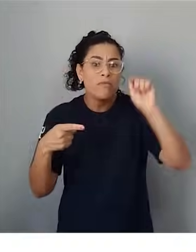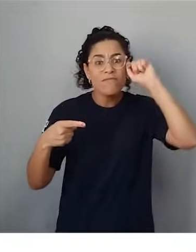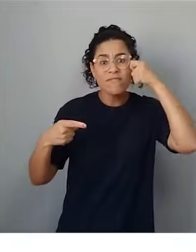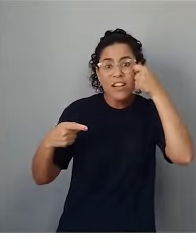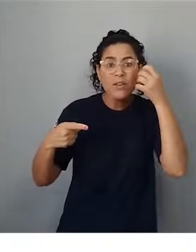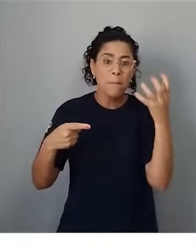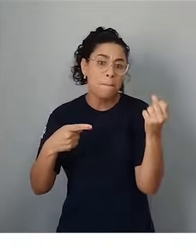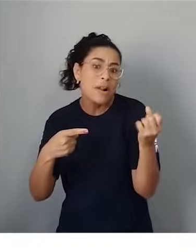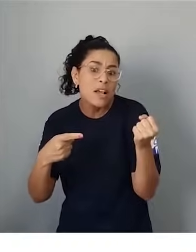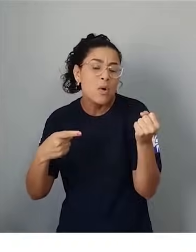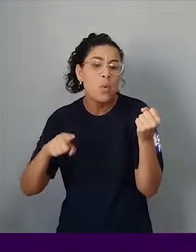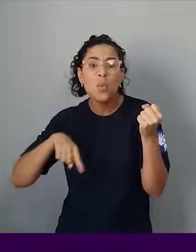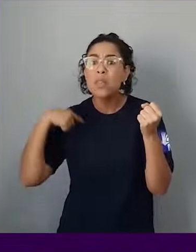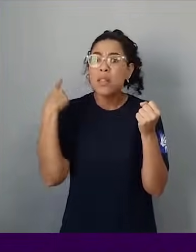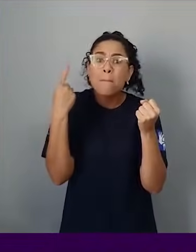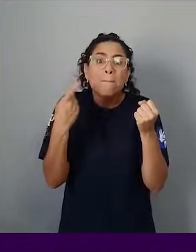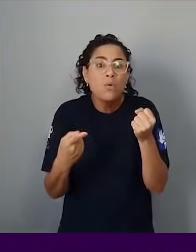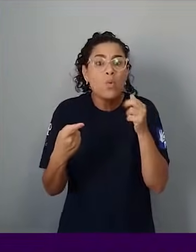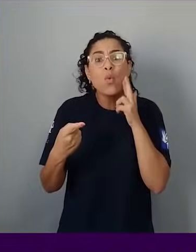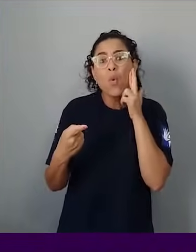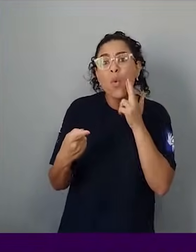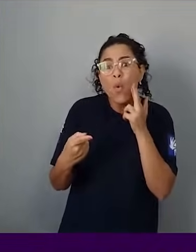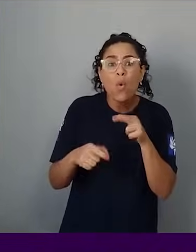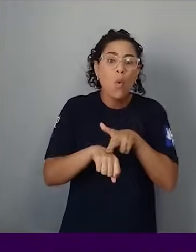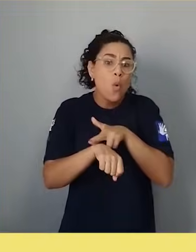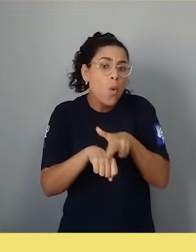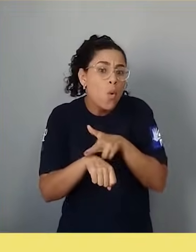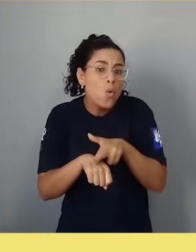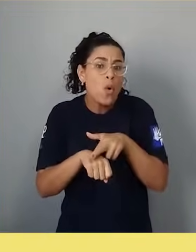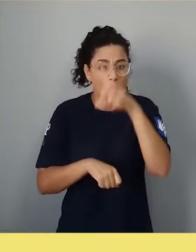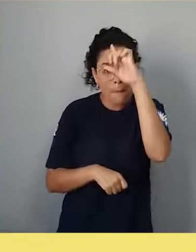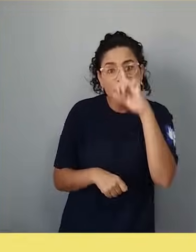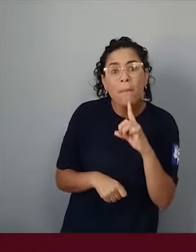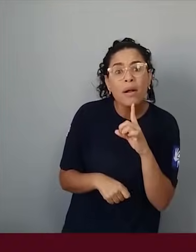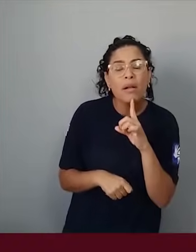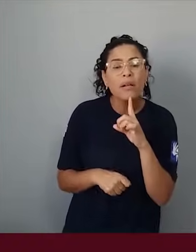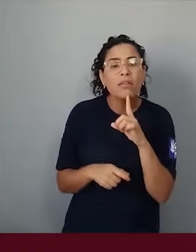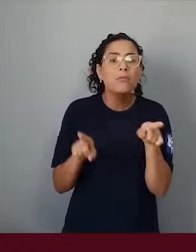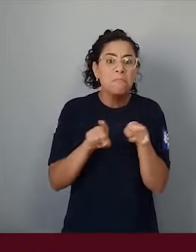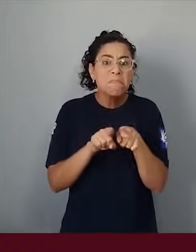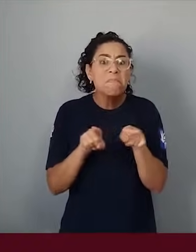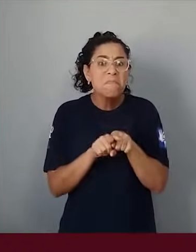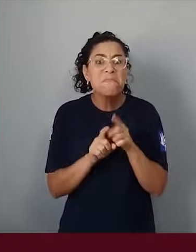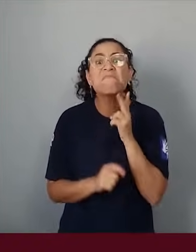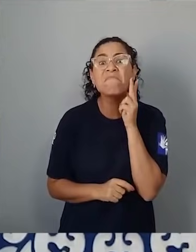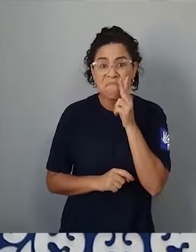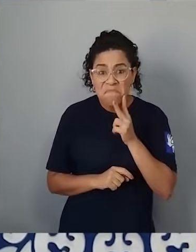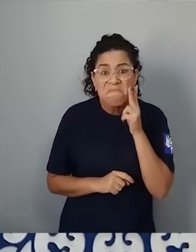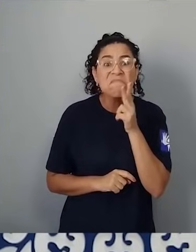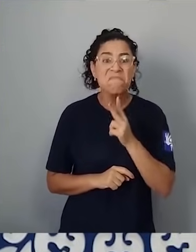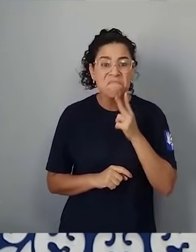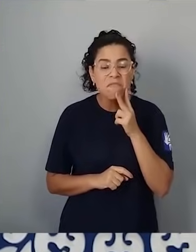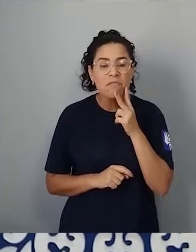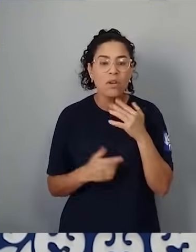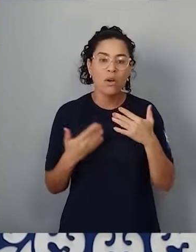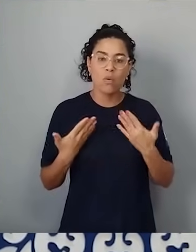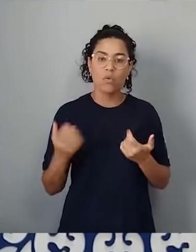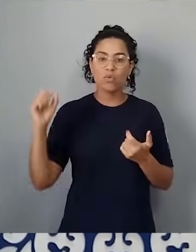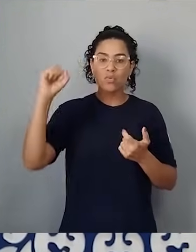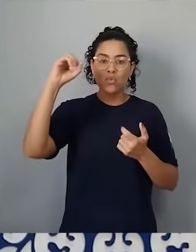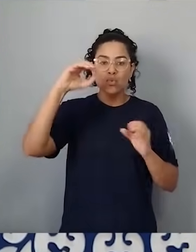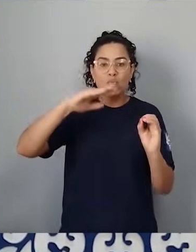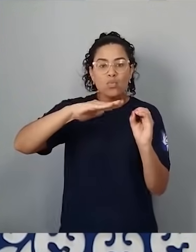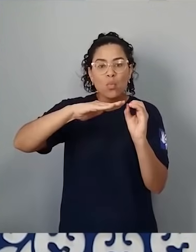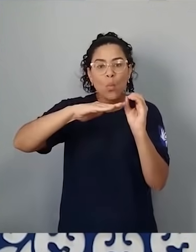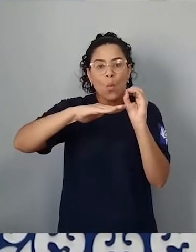para branco, de branco ficou roxinho, de roxo para amarelo e até para cor de vinho. Quando o sol começou a se pôr